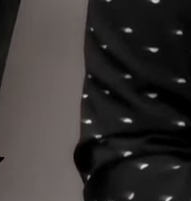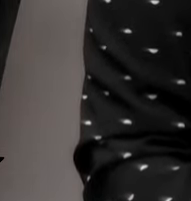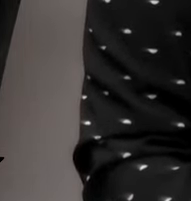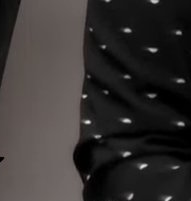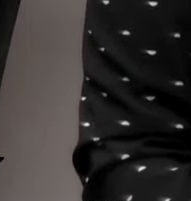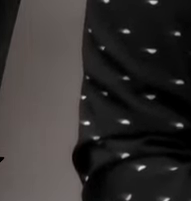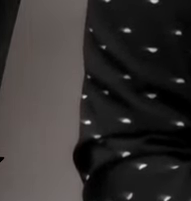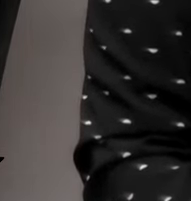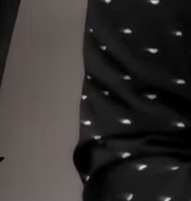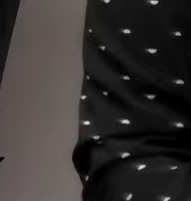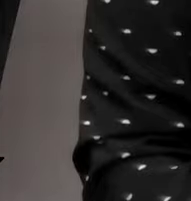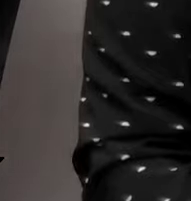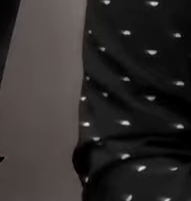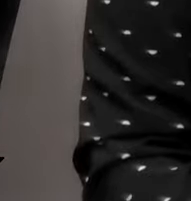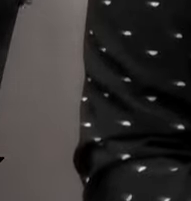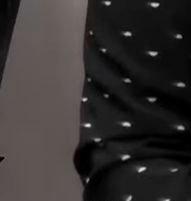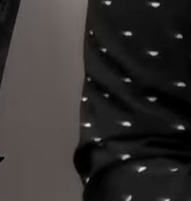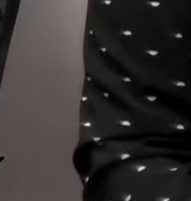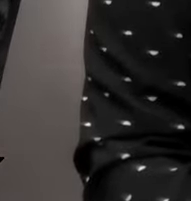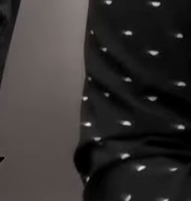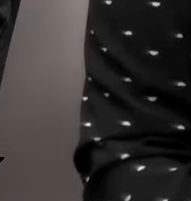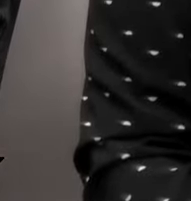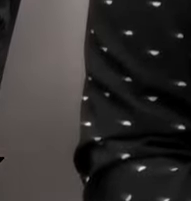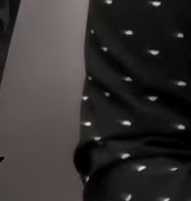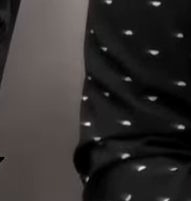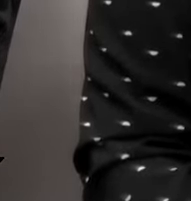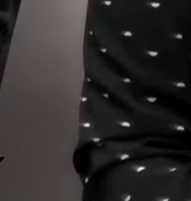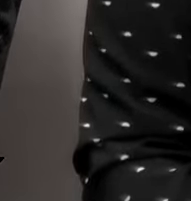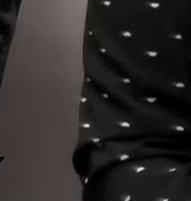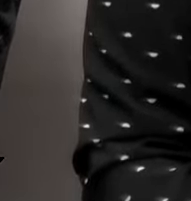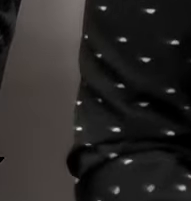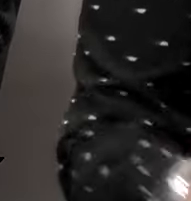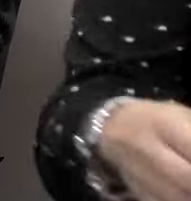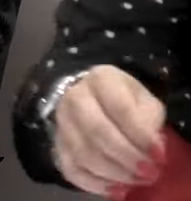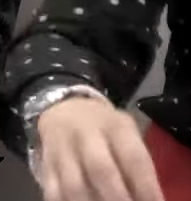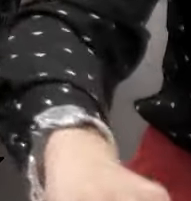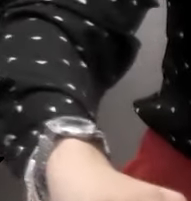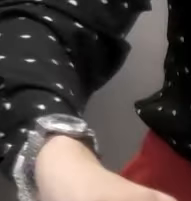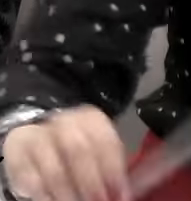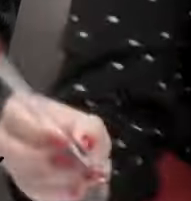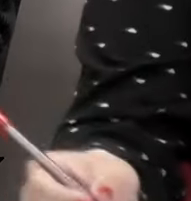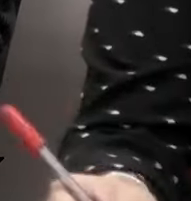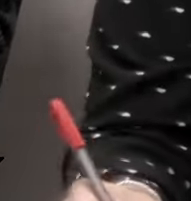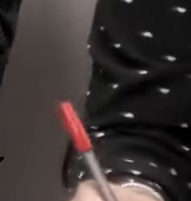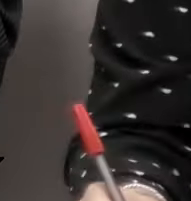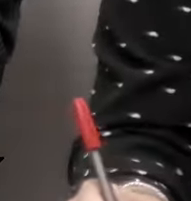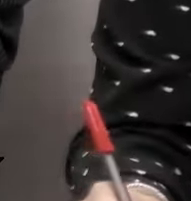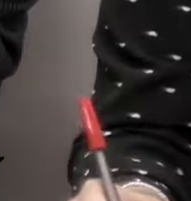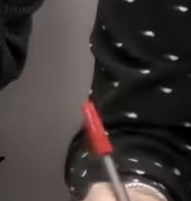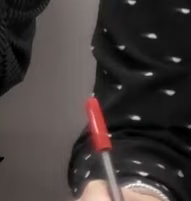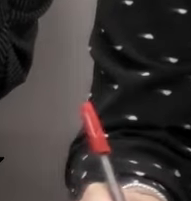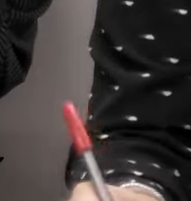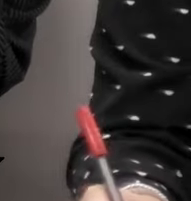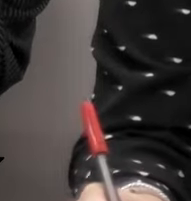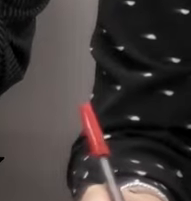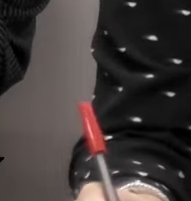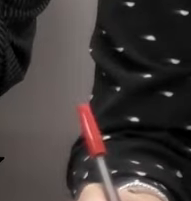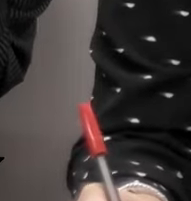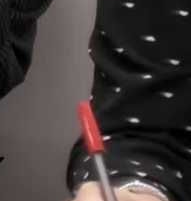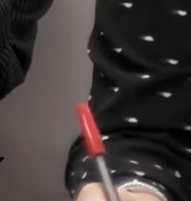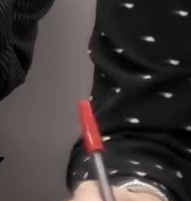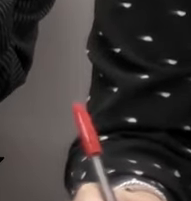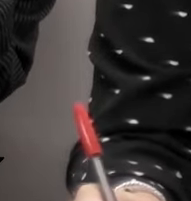alteração de produtos, sobretudo produtos alimentícios, quando tem essa alteração, quer dizer, do ponto de vista da pessoa,